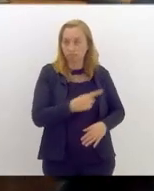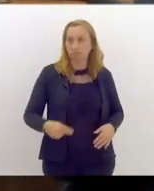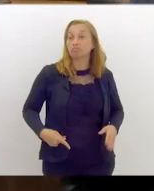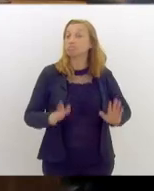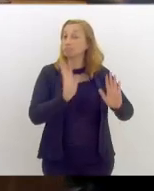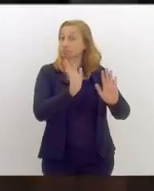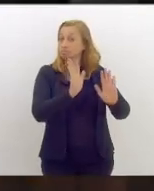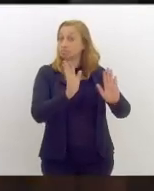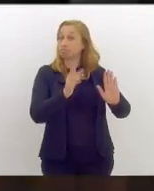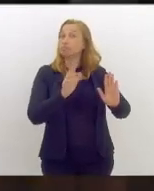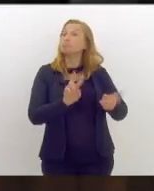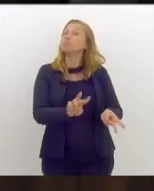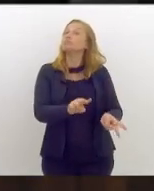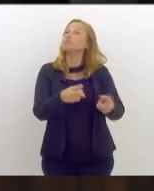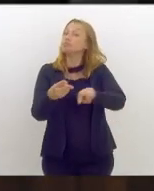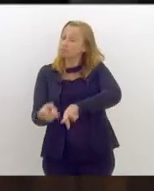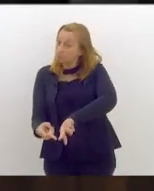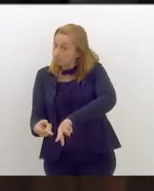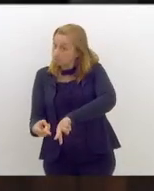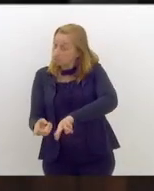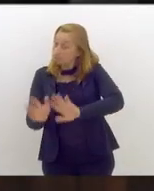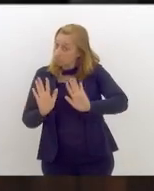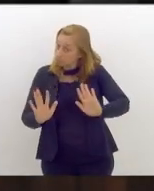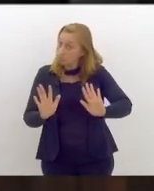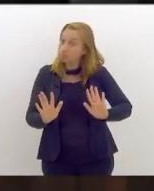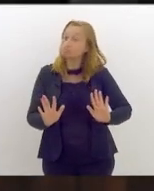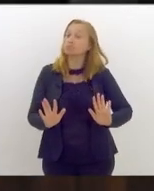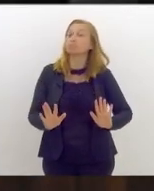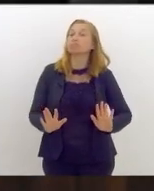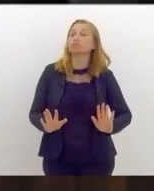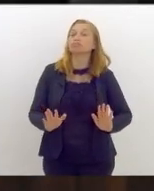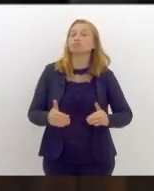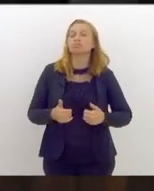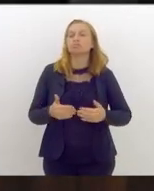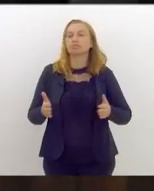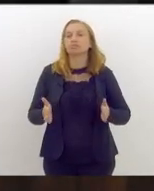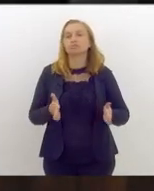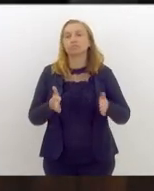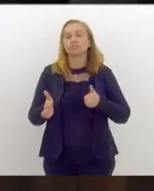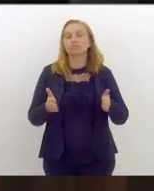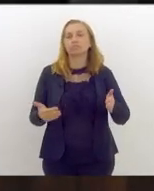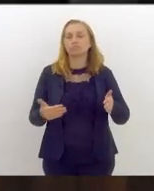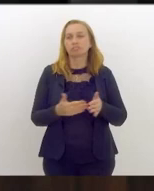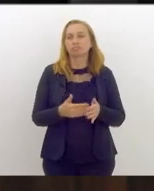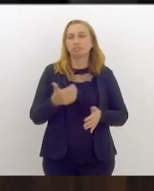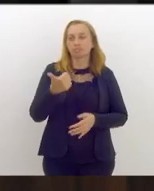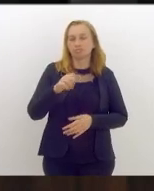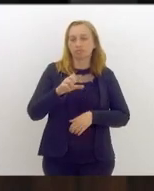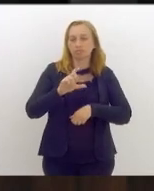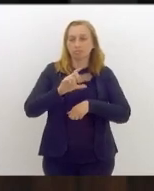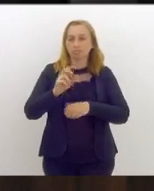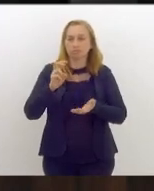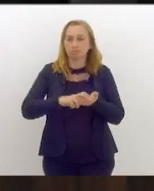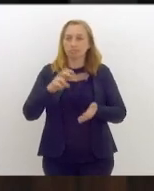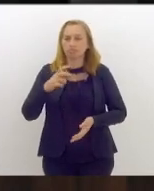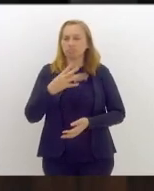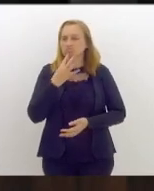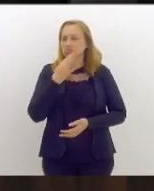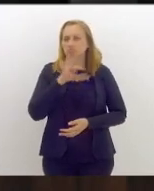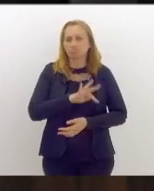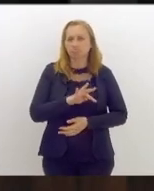eu estou encaminhada a seguinte questão abro para emenda até 11:00 da manhã ninguém conhece